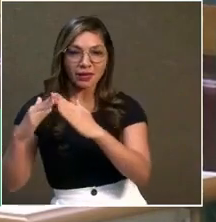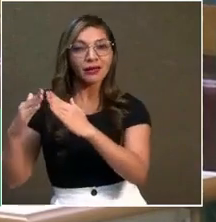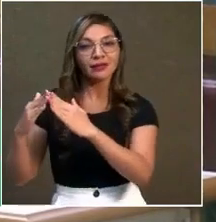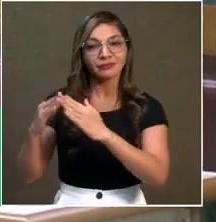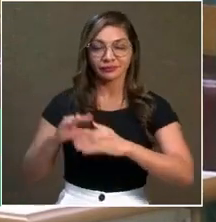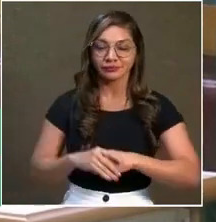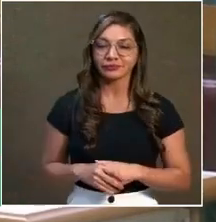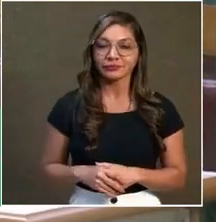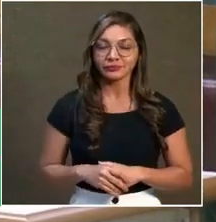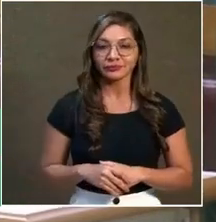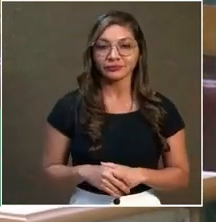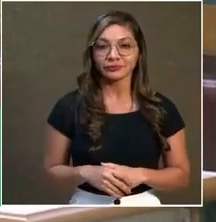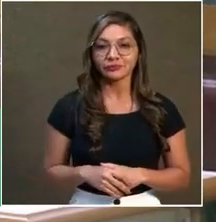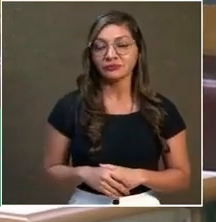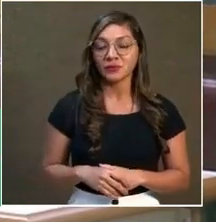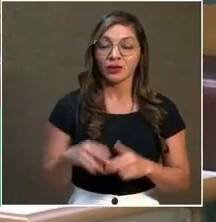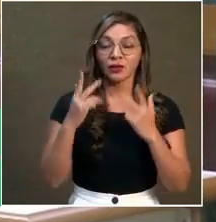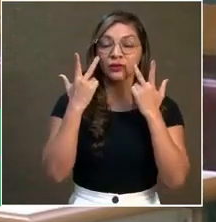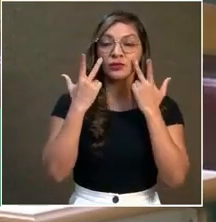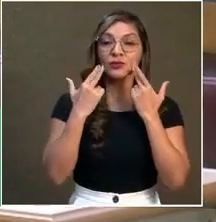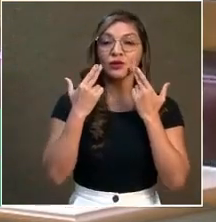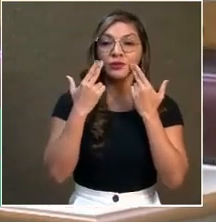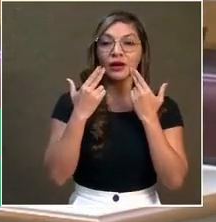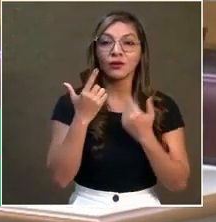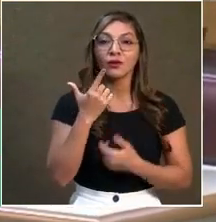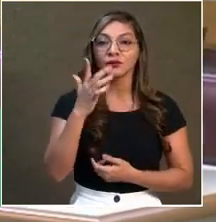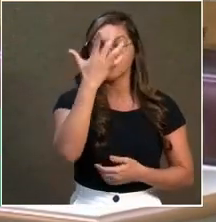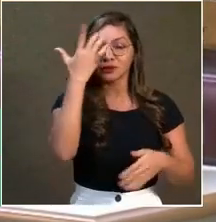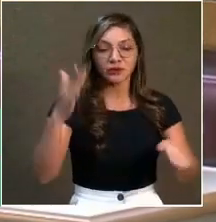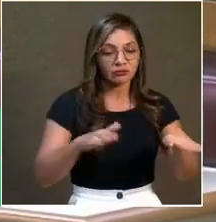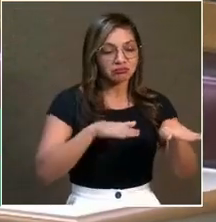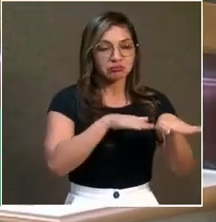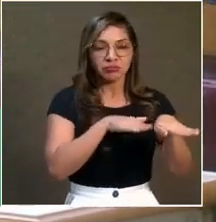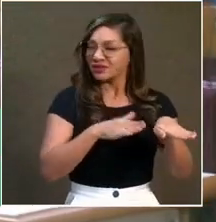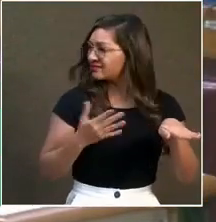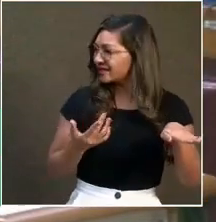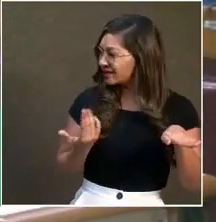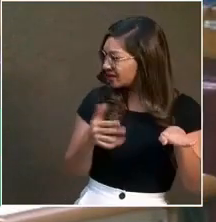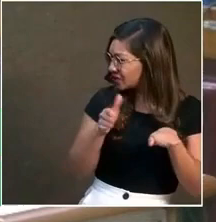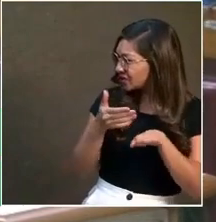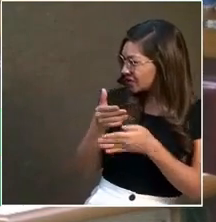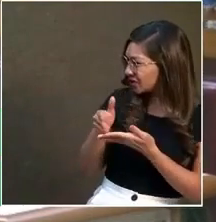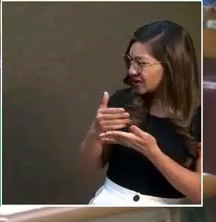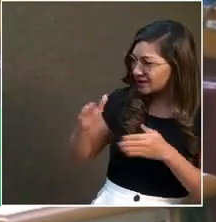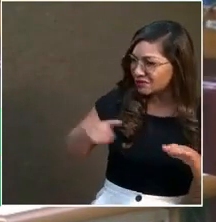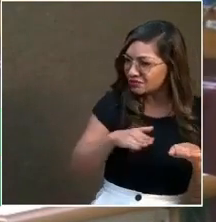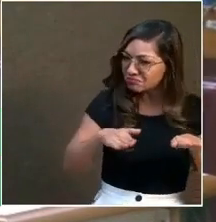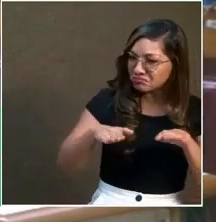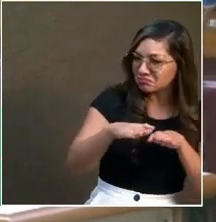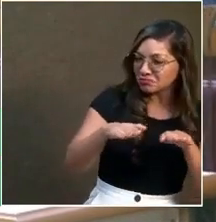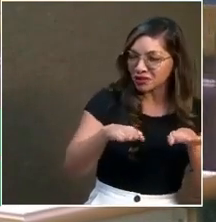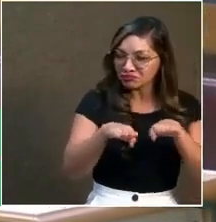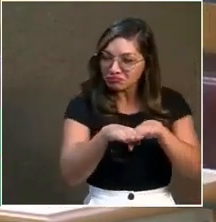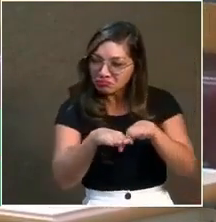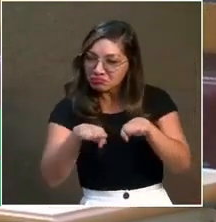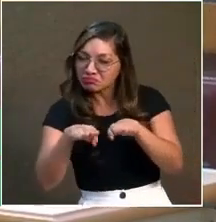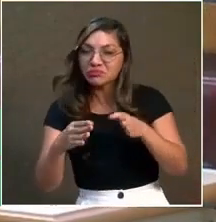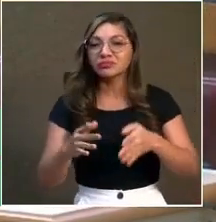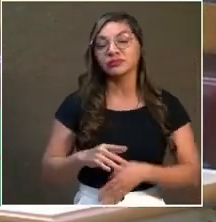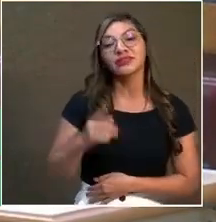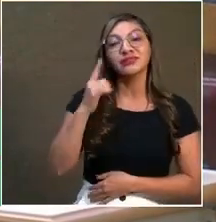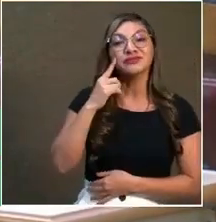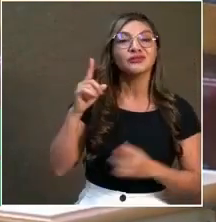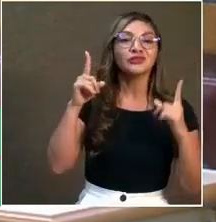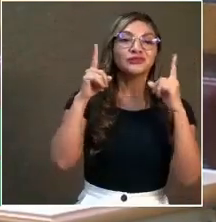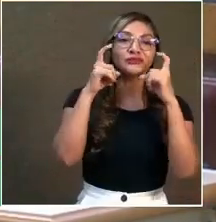bom, é comum que outras pessoas parem atrás, você vai chamar, tire lá o carro para eu tirar daqui, parou na lateral. Vocês viram